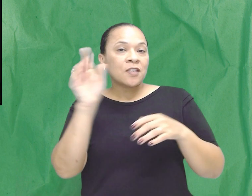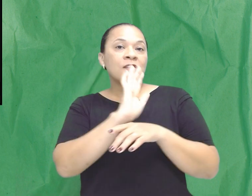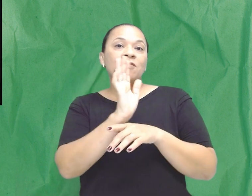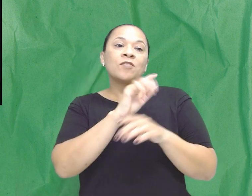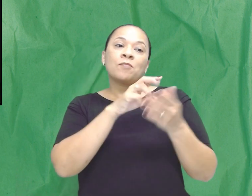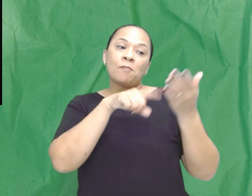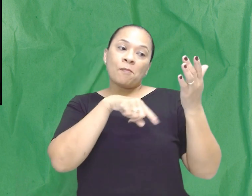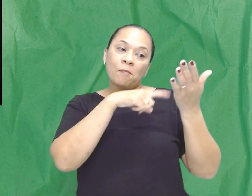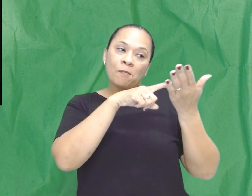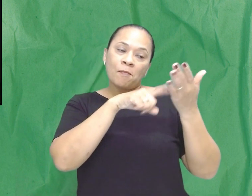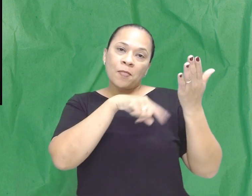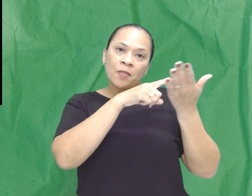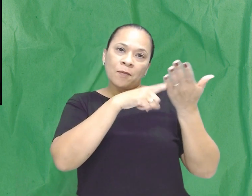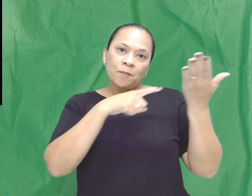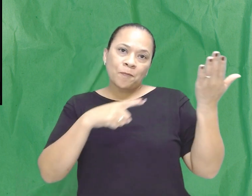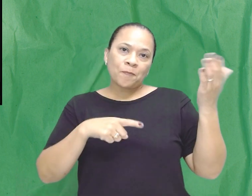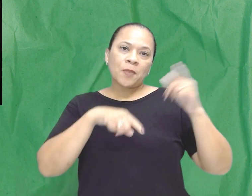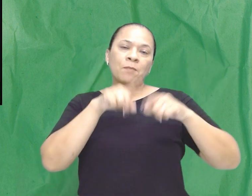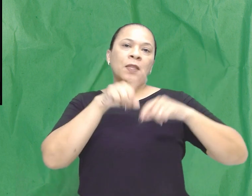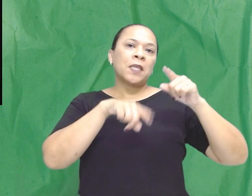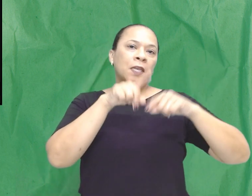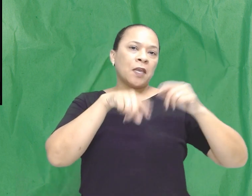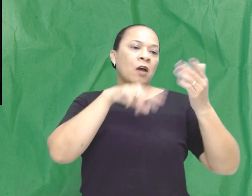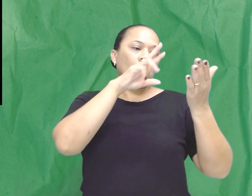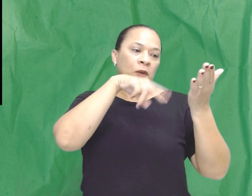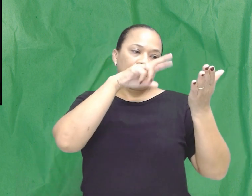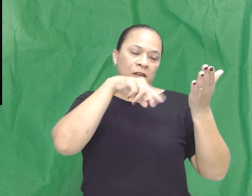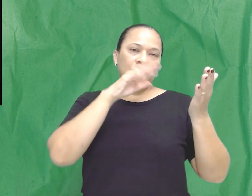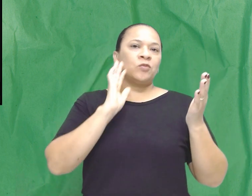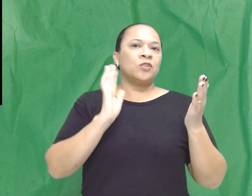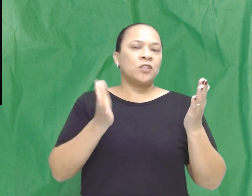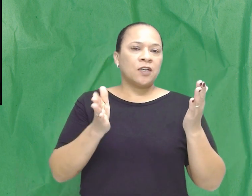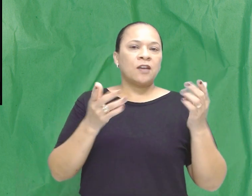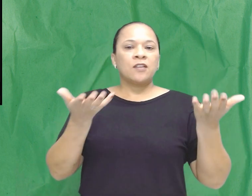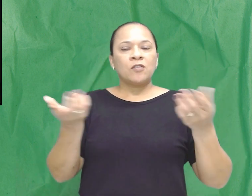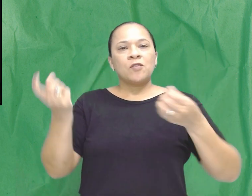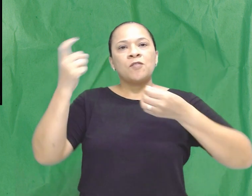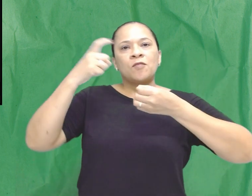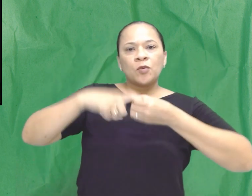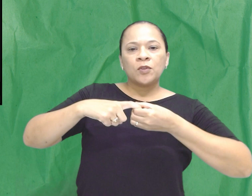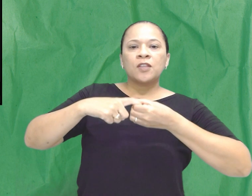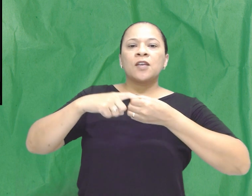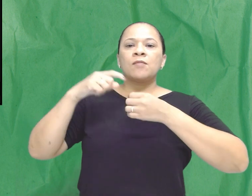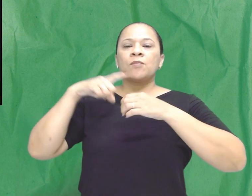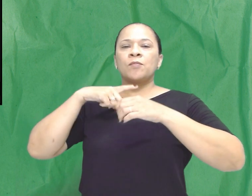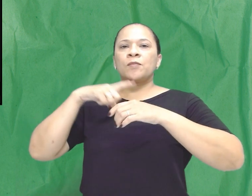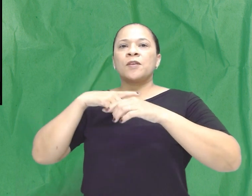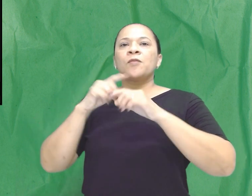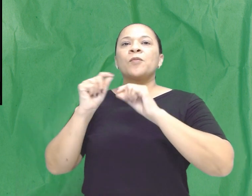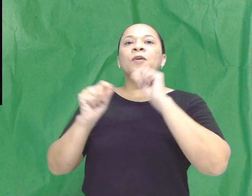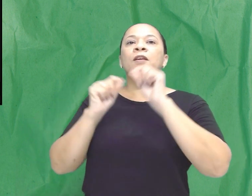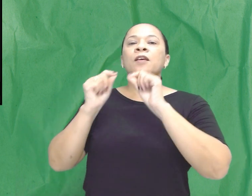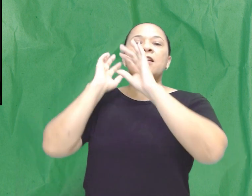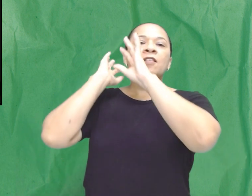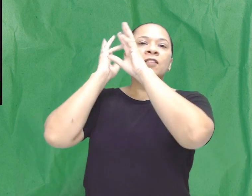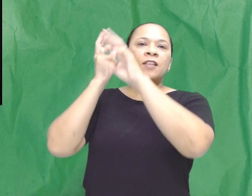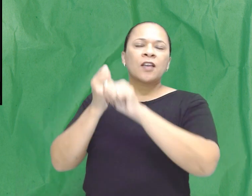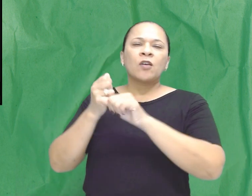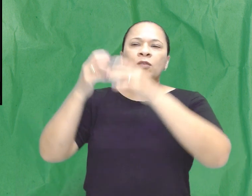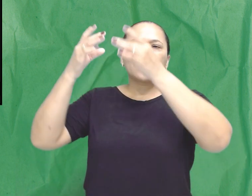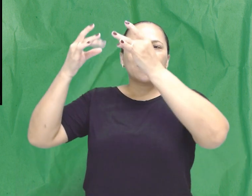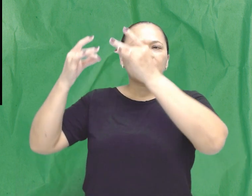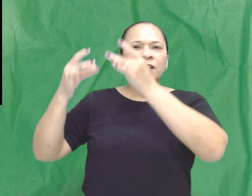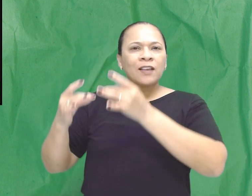aqui retomando alguns pontos que eu acho importantes para justamente fixar um pouco mais essa questão dos